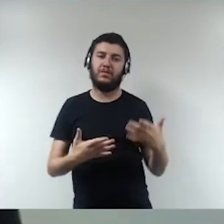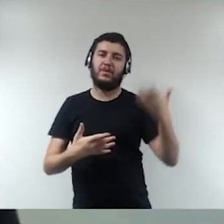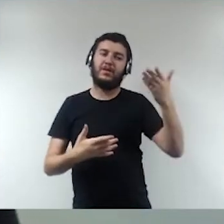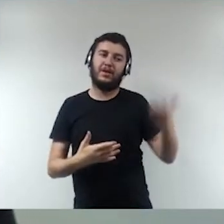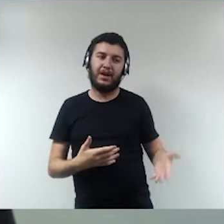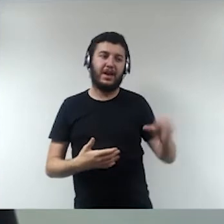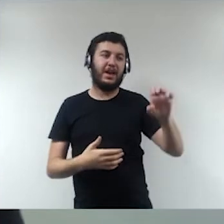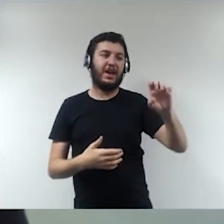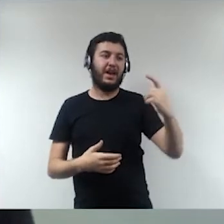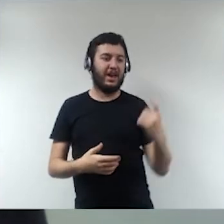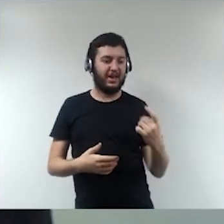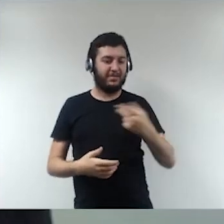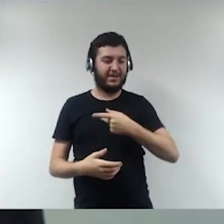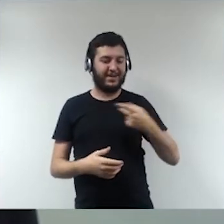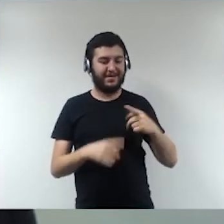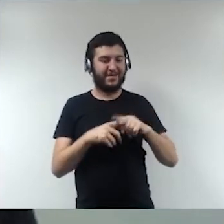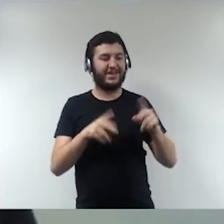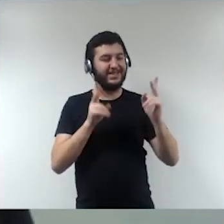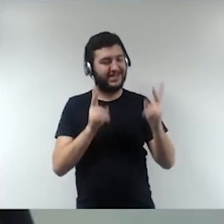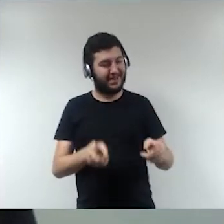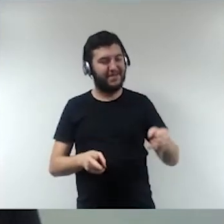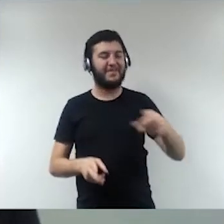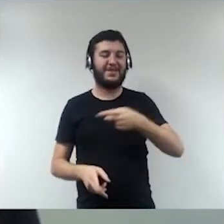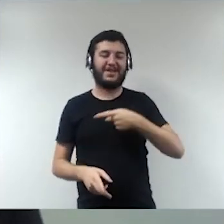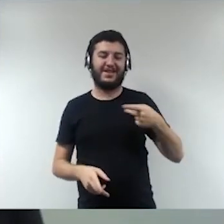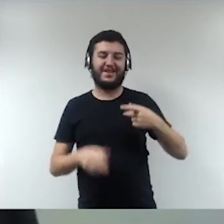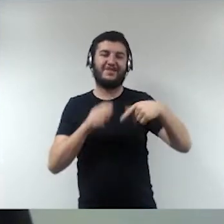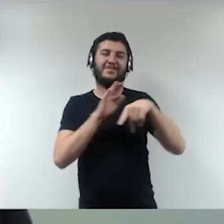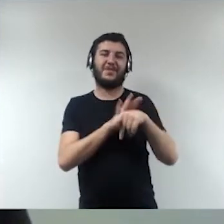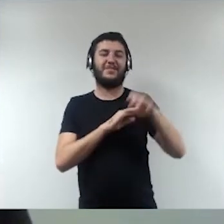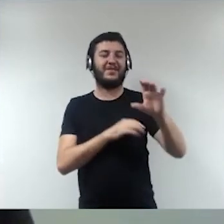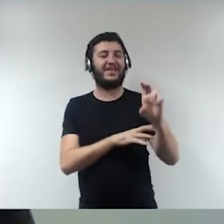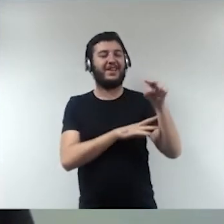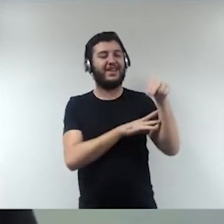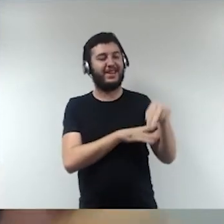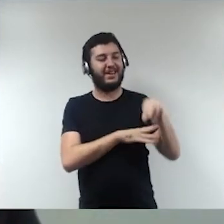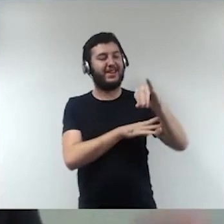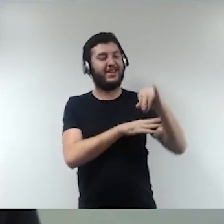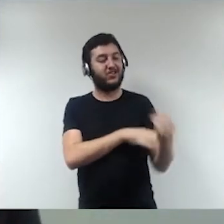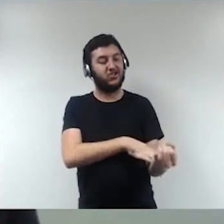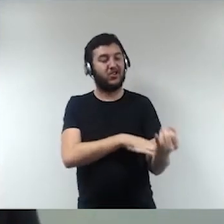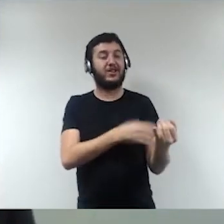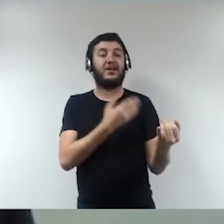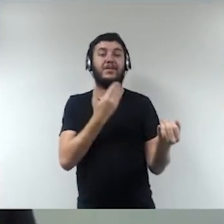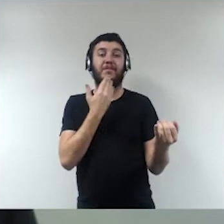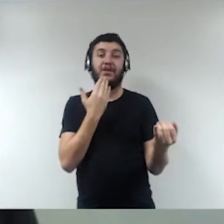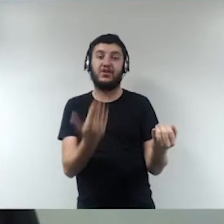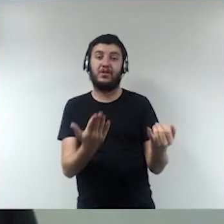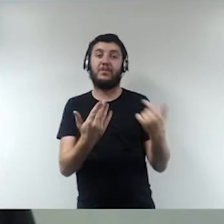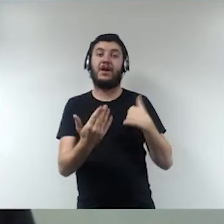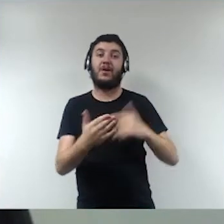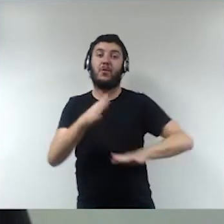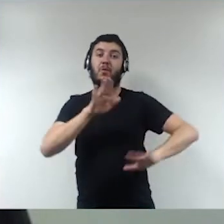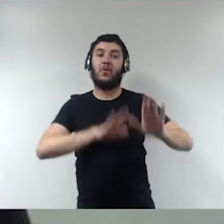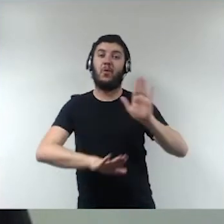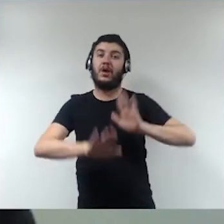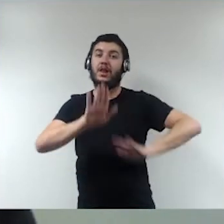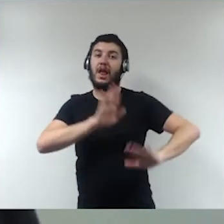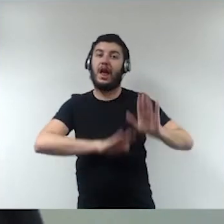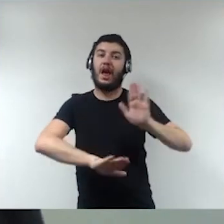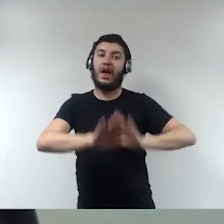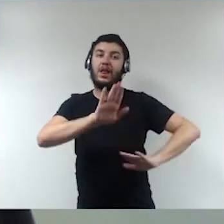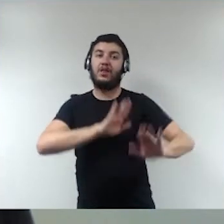ex-presidente e sempre presidente, hoje no CNJ, me recomendou aqui para eu ter muito cuidado e muita cautela no